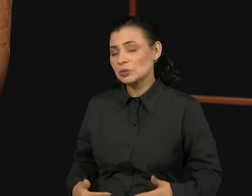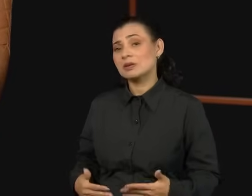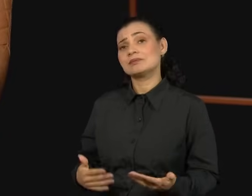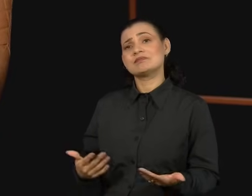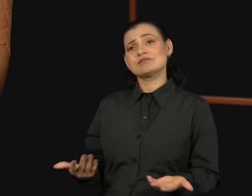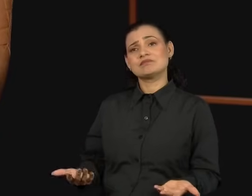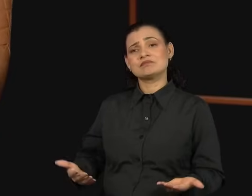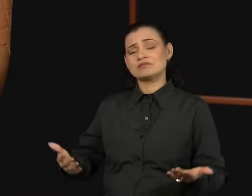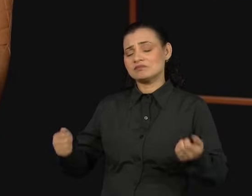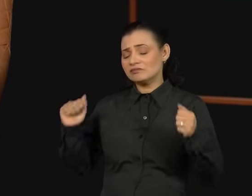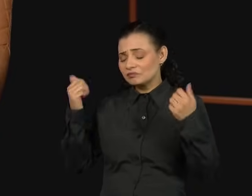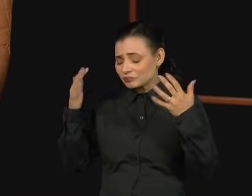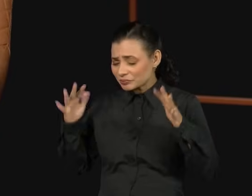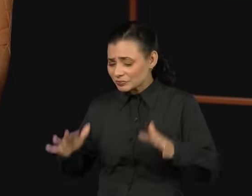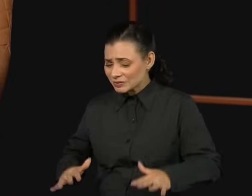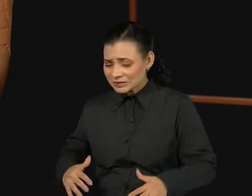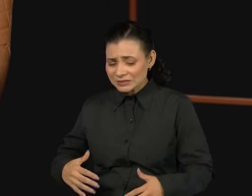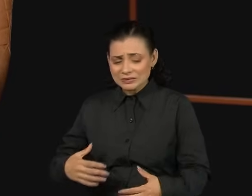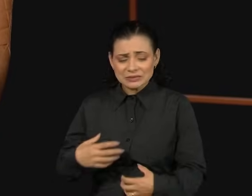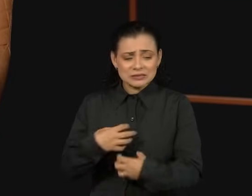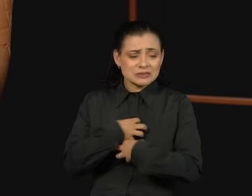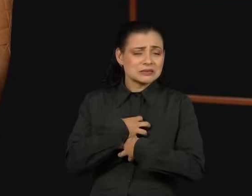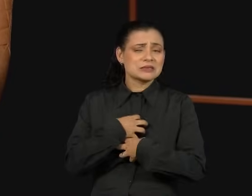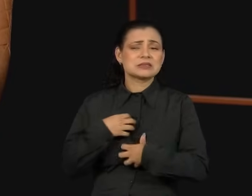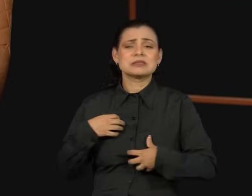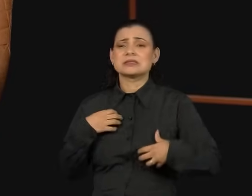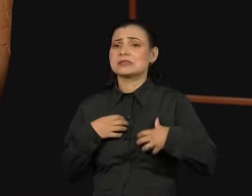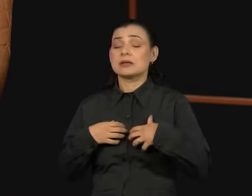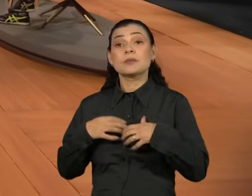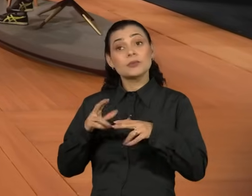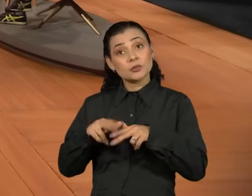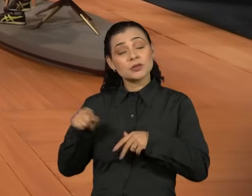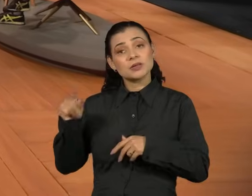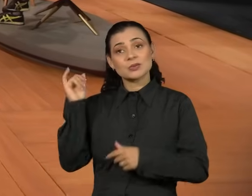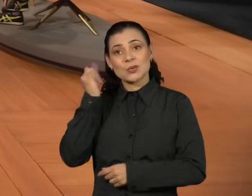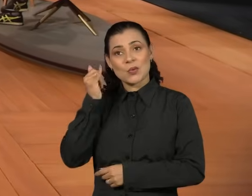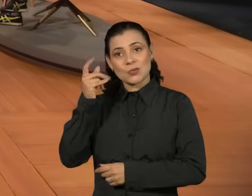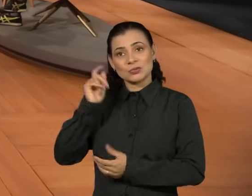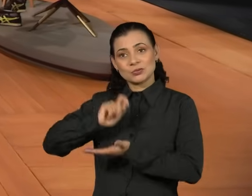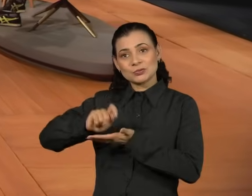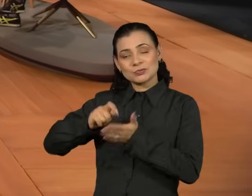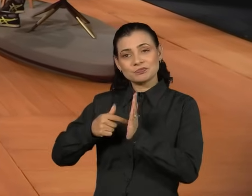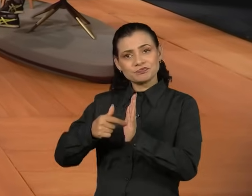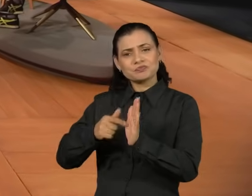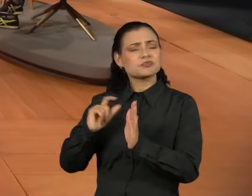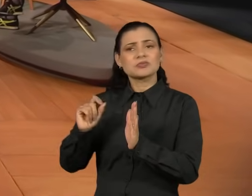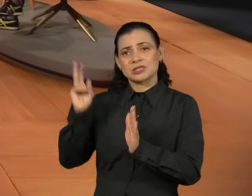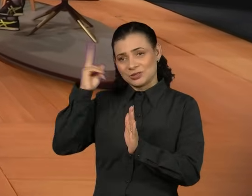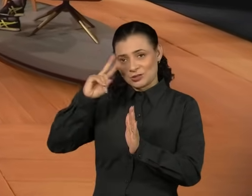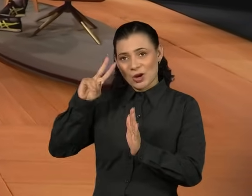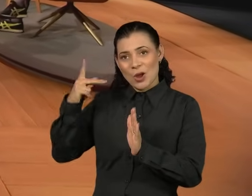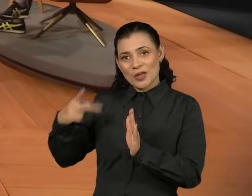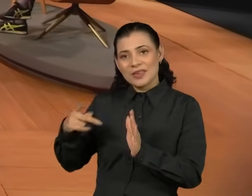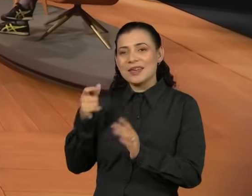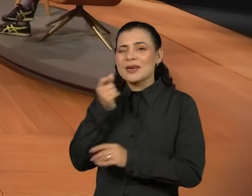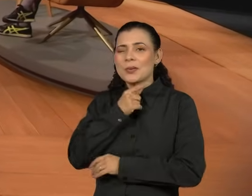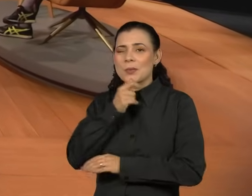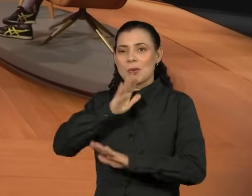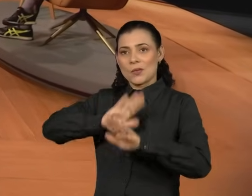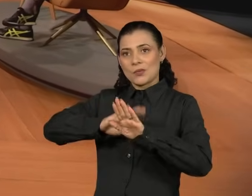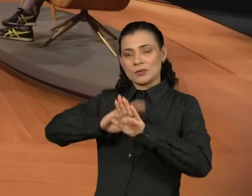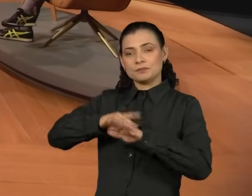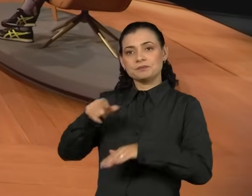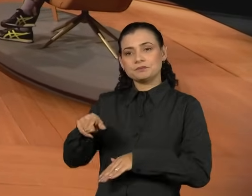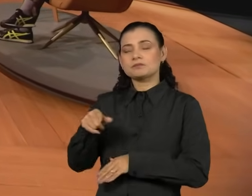fadada ao sucesso desesperador, né? Então, o Machado, na verdade, com essa, né, esse humor que tem,